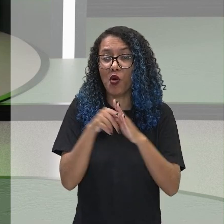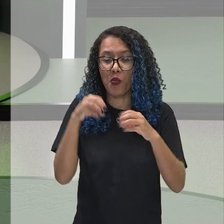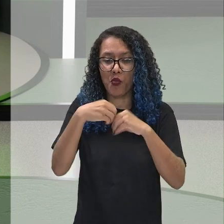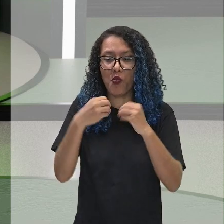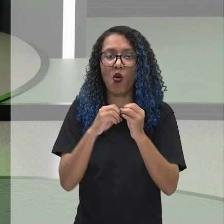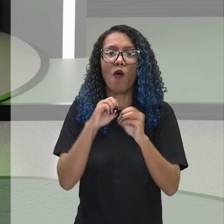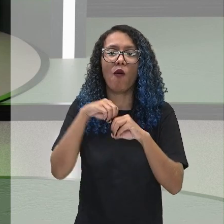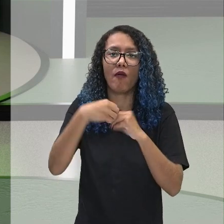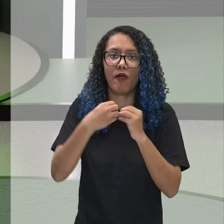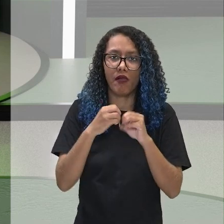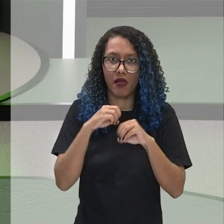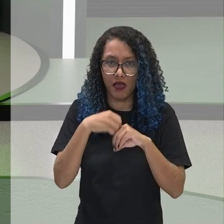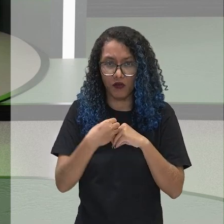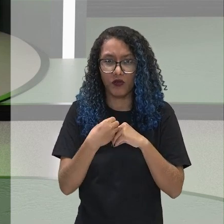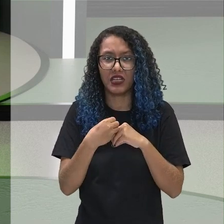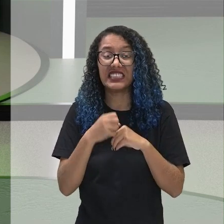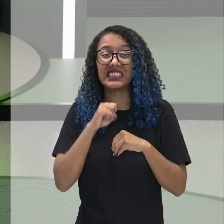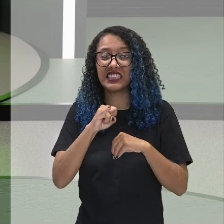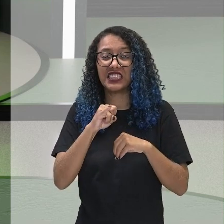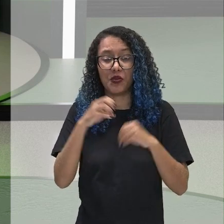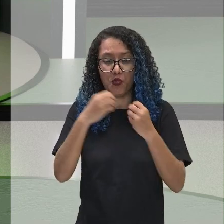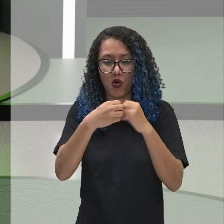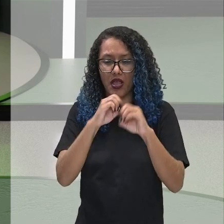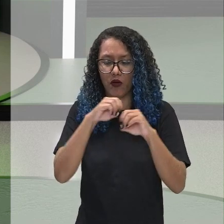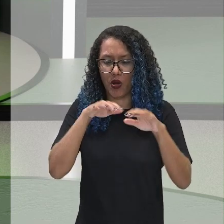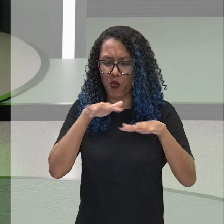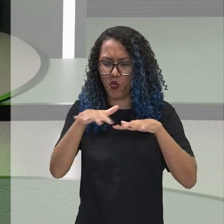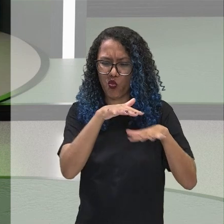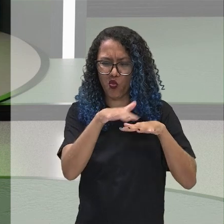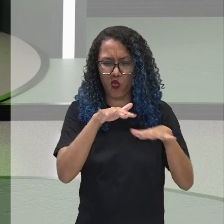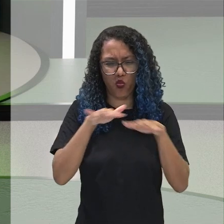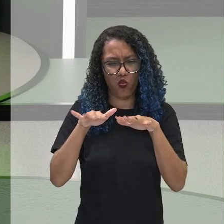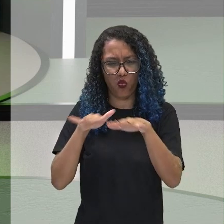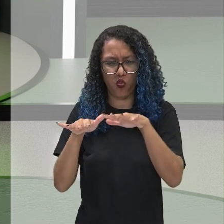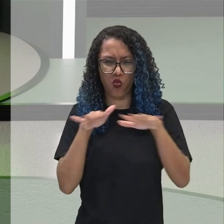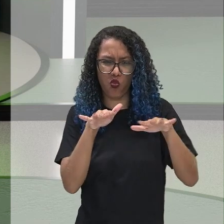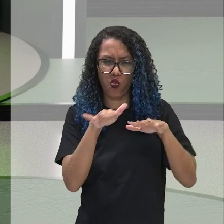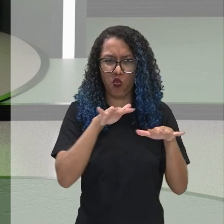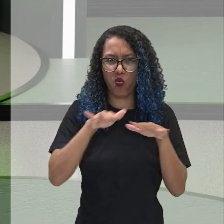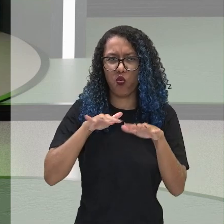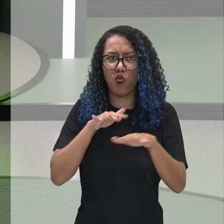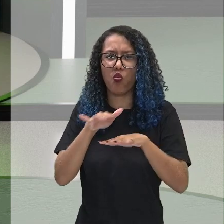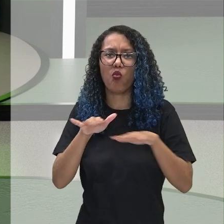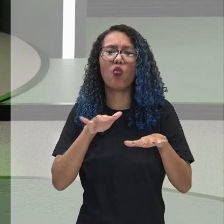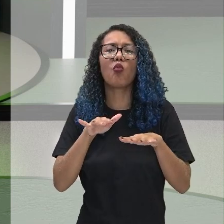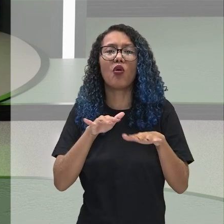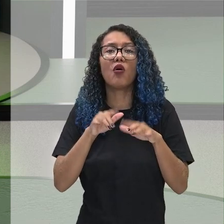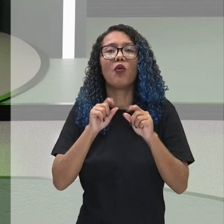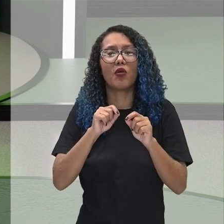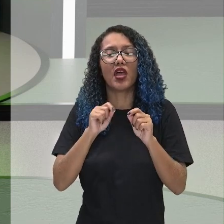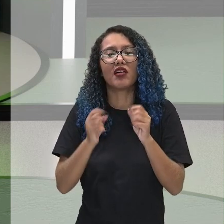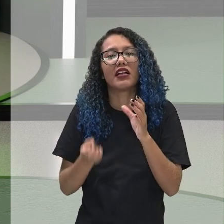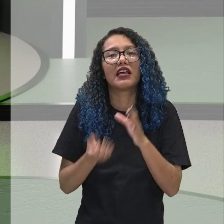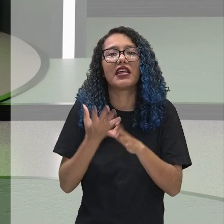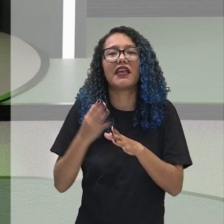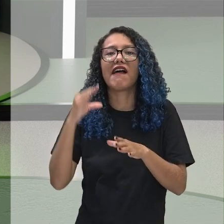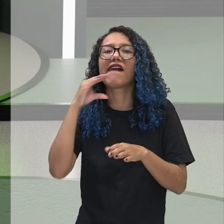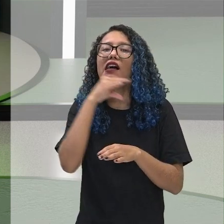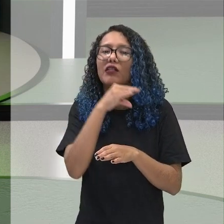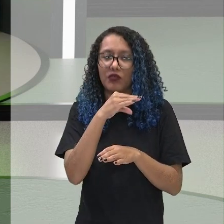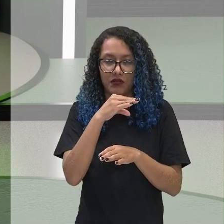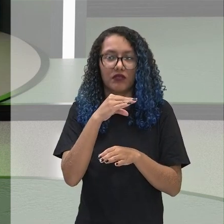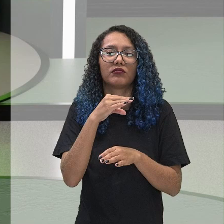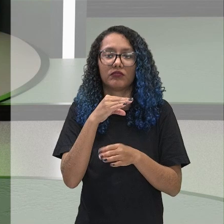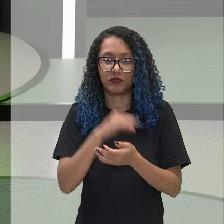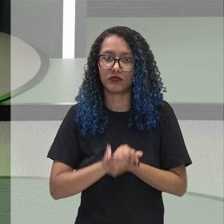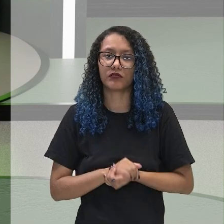moléculas, quando estão em agitação, elas que produzem o calor. E aí,